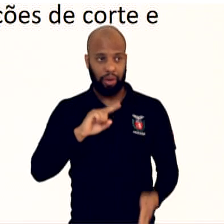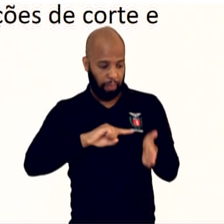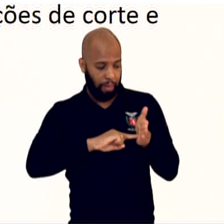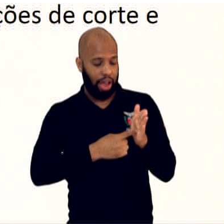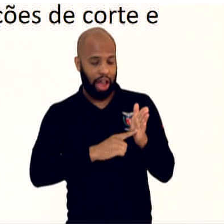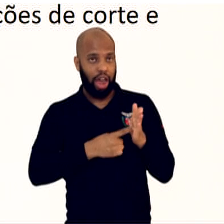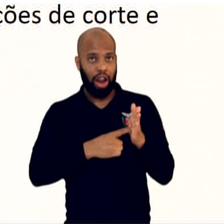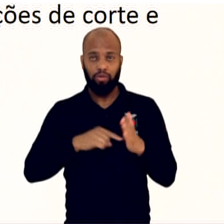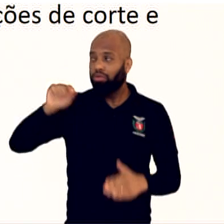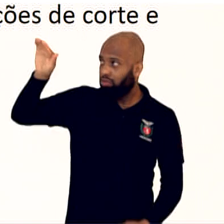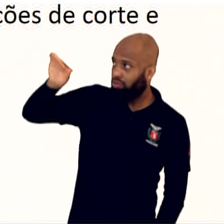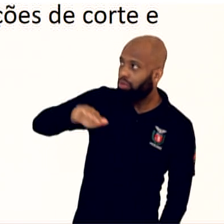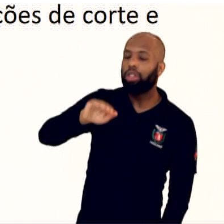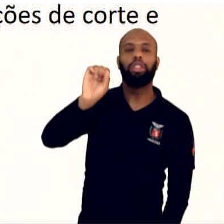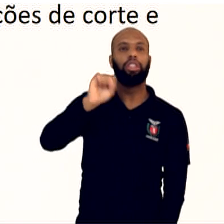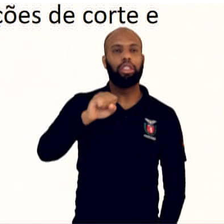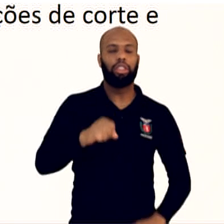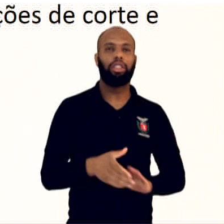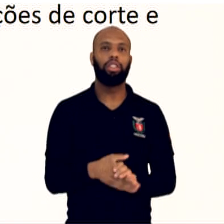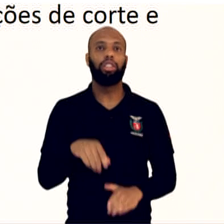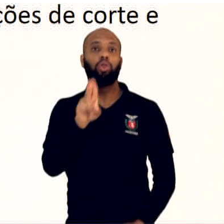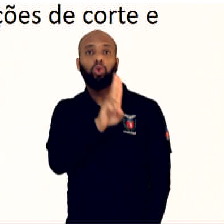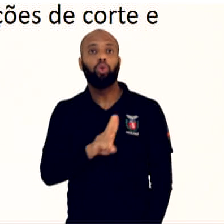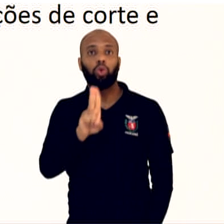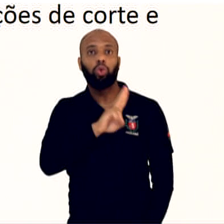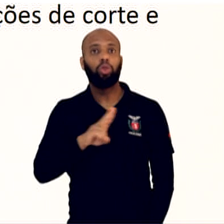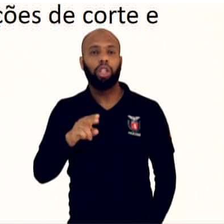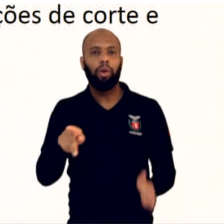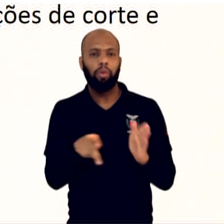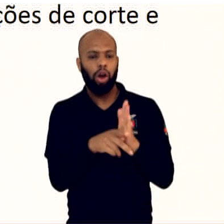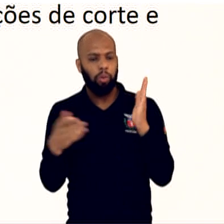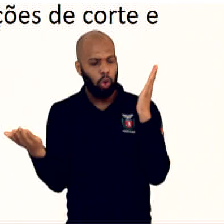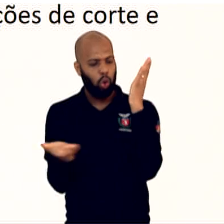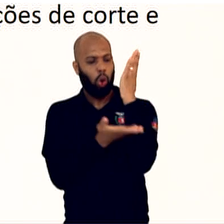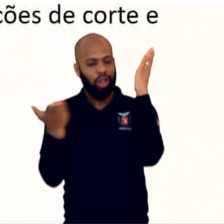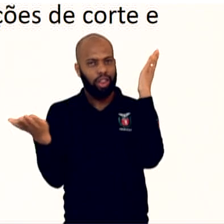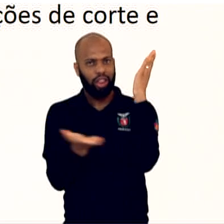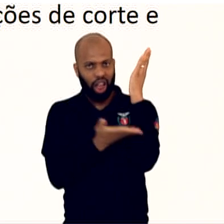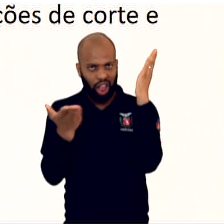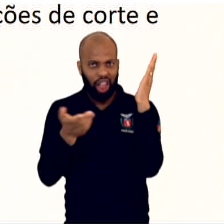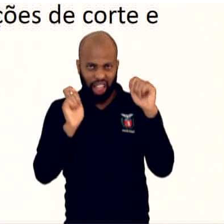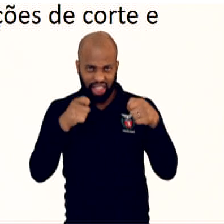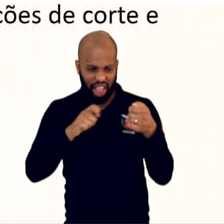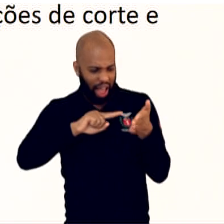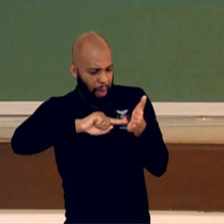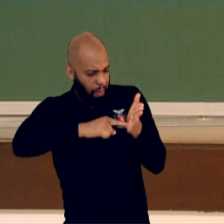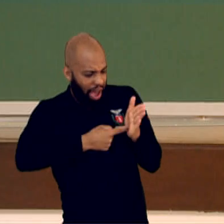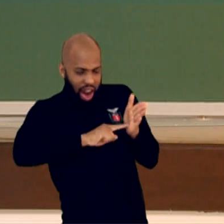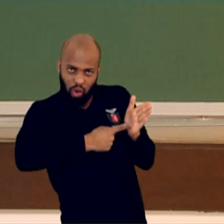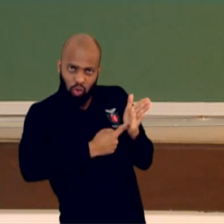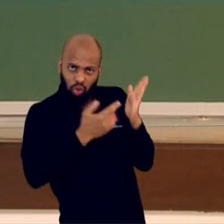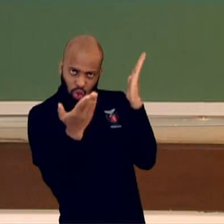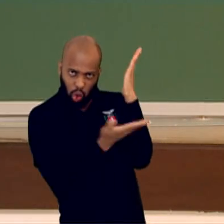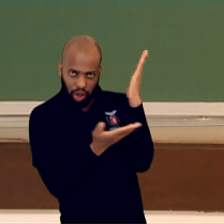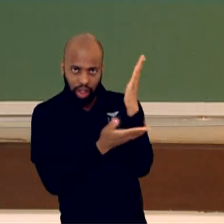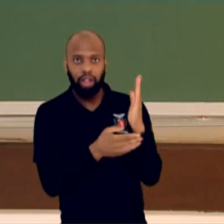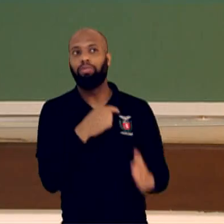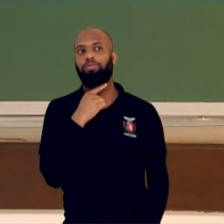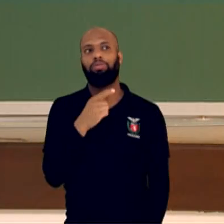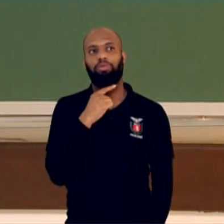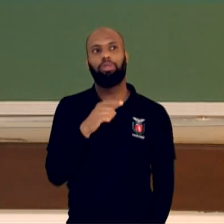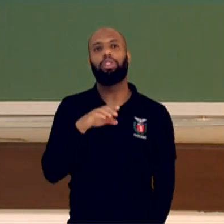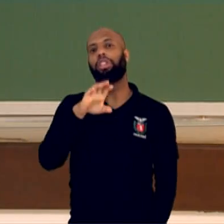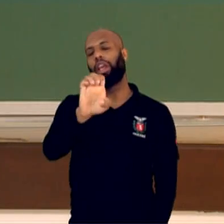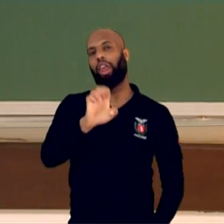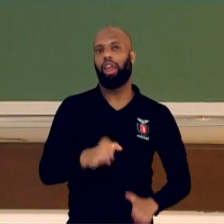inclinado, até aí tudo bem. Geralmente utilizado para cortar objetos. Você corta objetos com parafuso? Não, né? Então só sobrou a